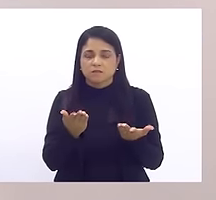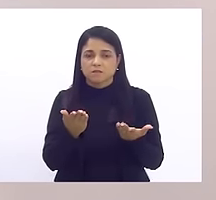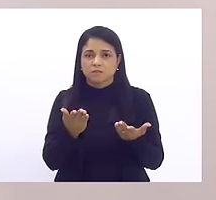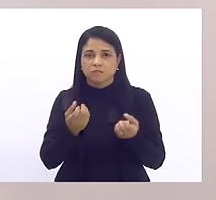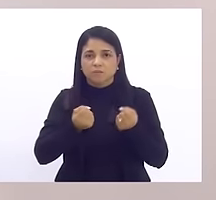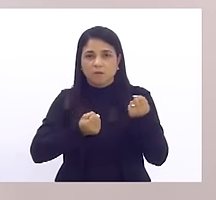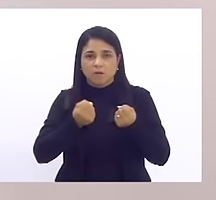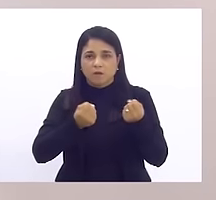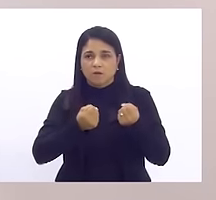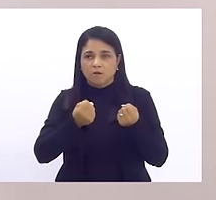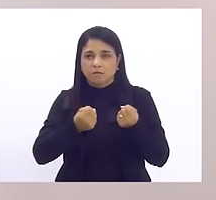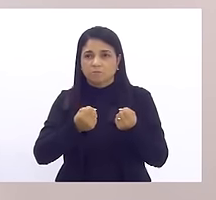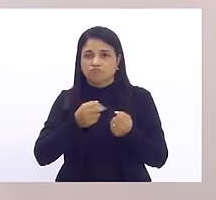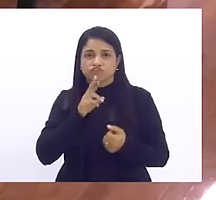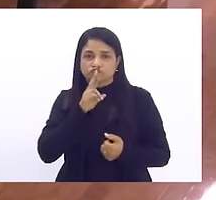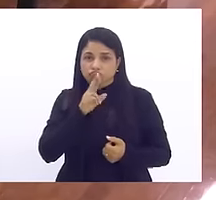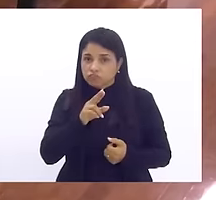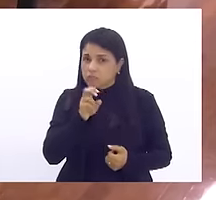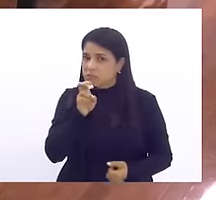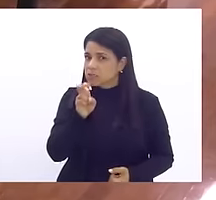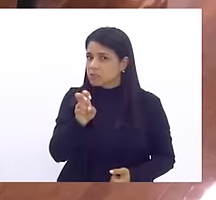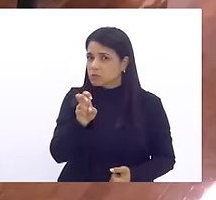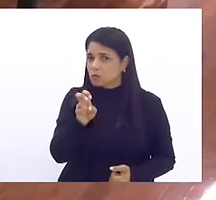nessas cinco horas